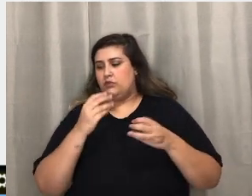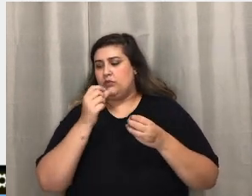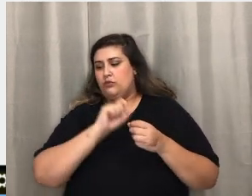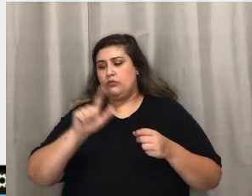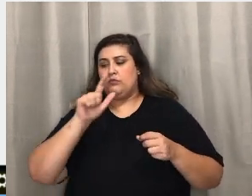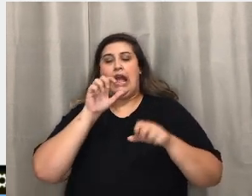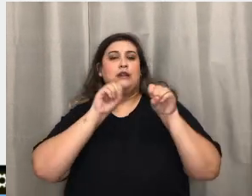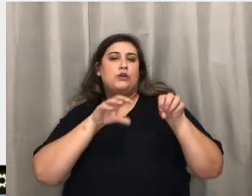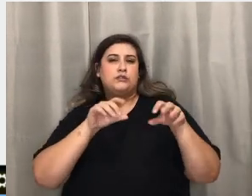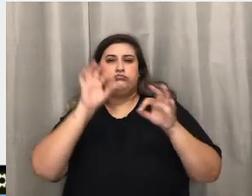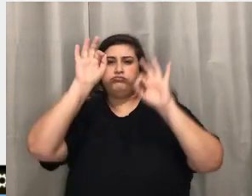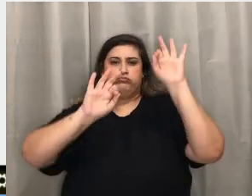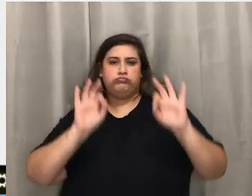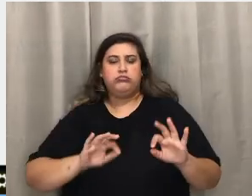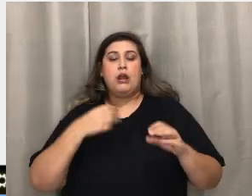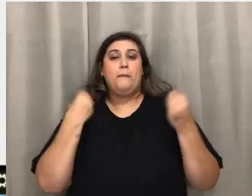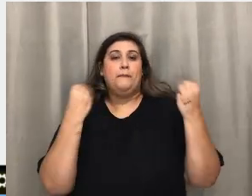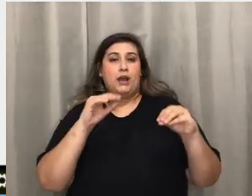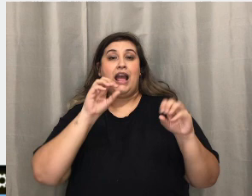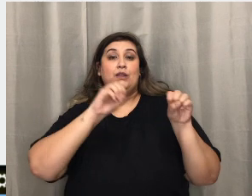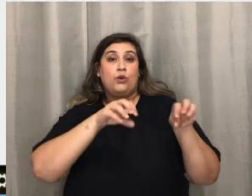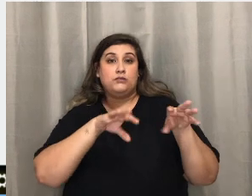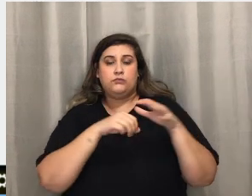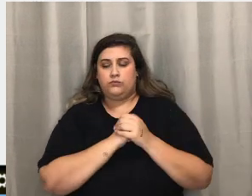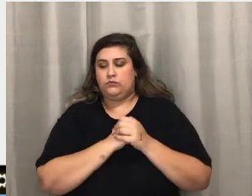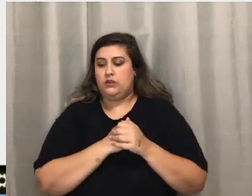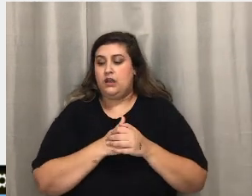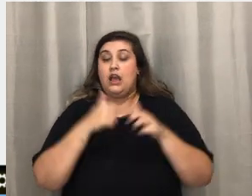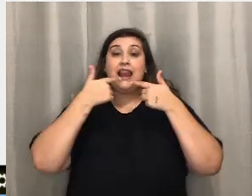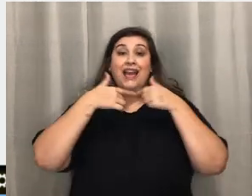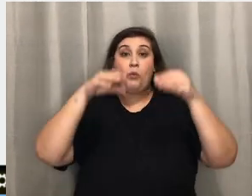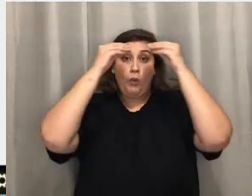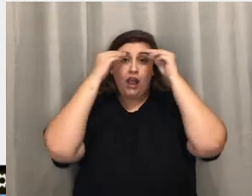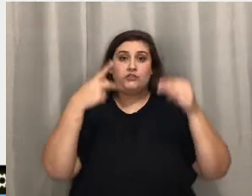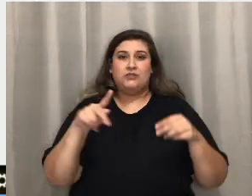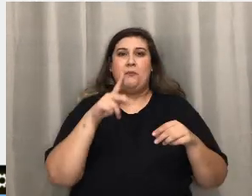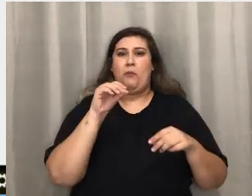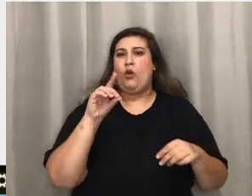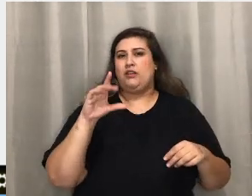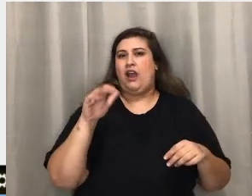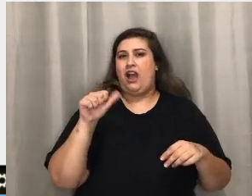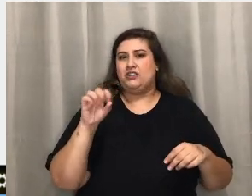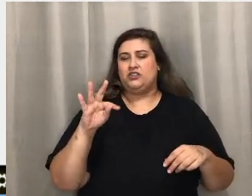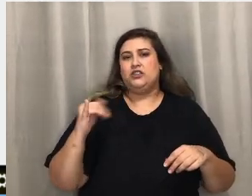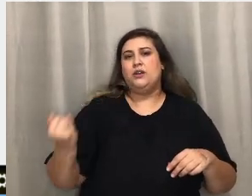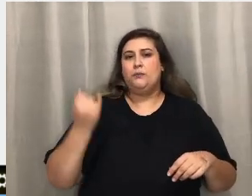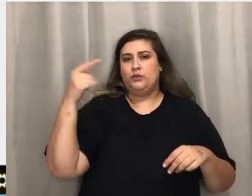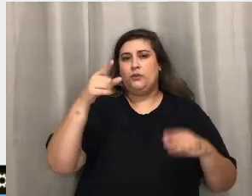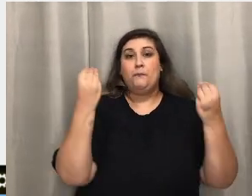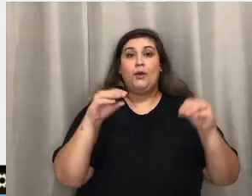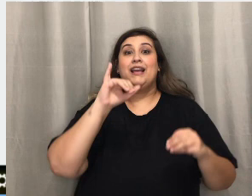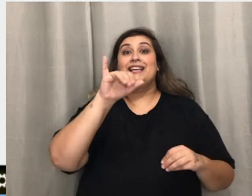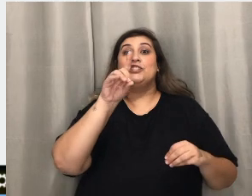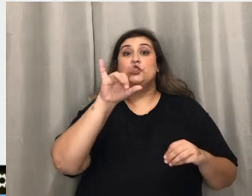tem educação. Por exemplo, eu vou deixar em educação. A linguagem aqui do podcast. É importante que você sempre coloque